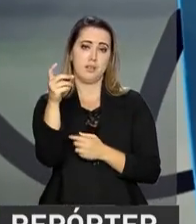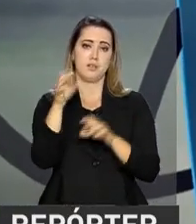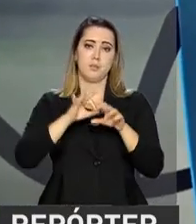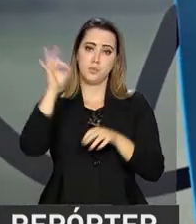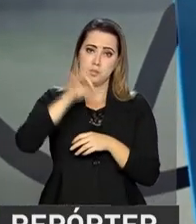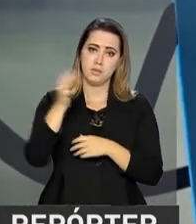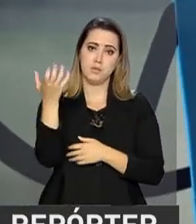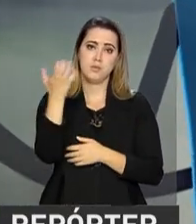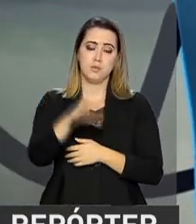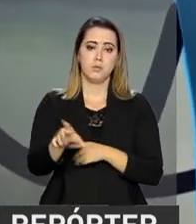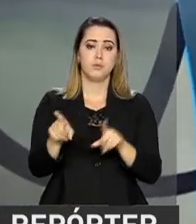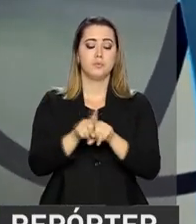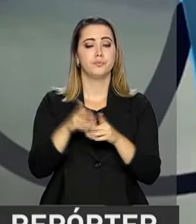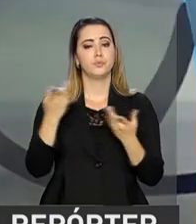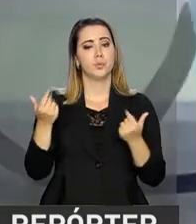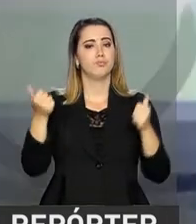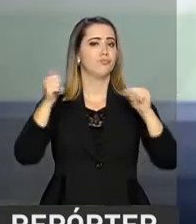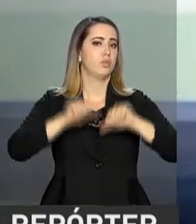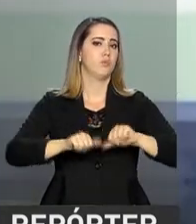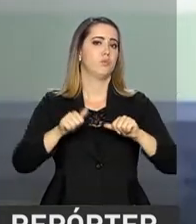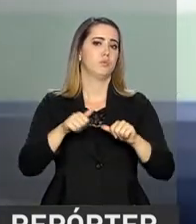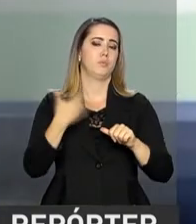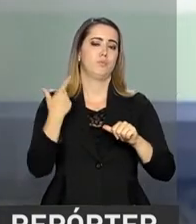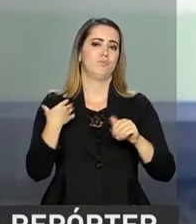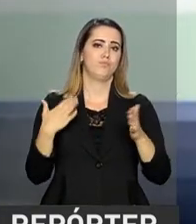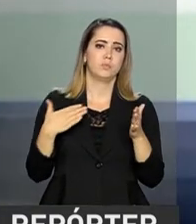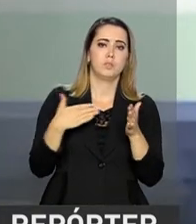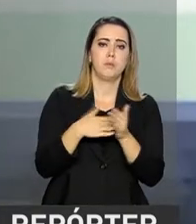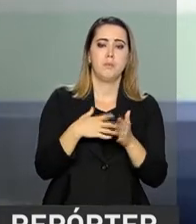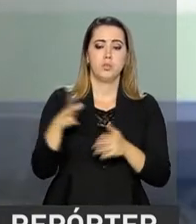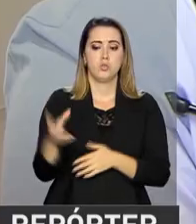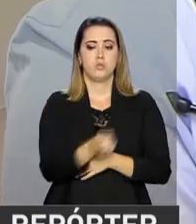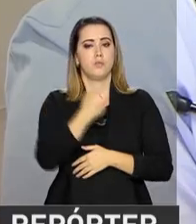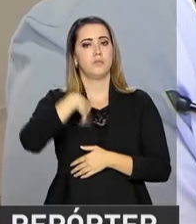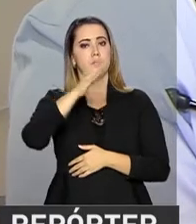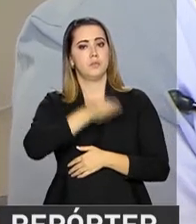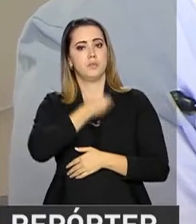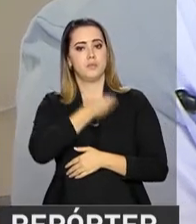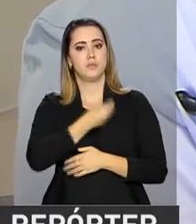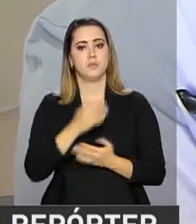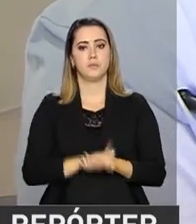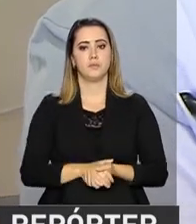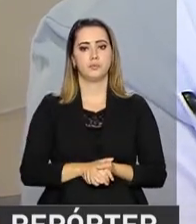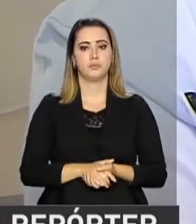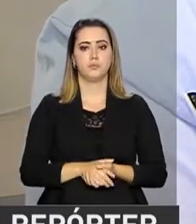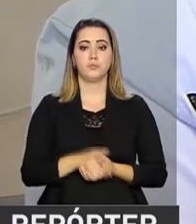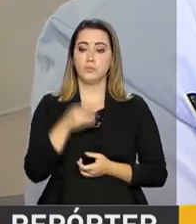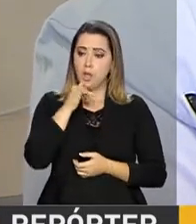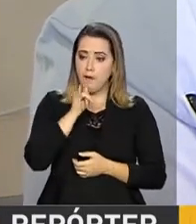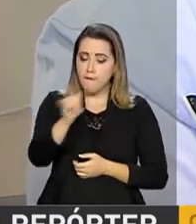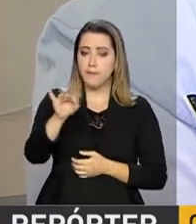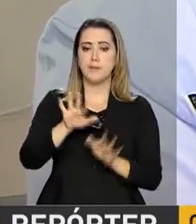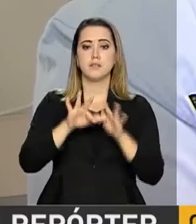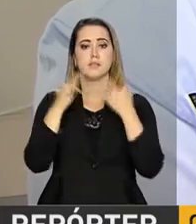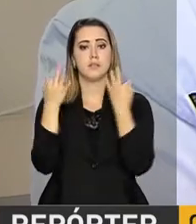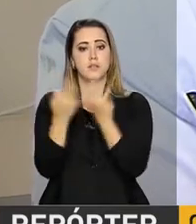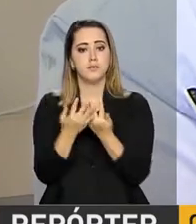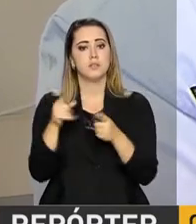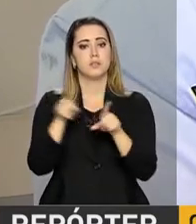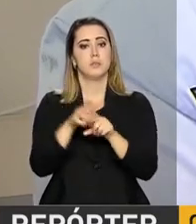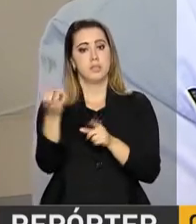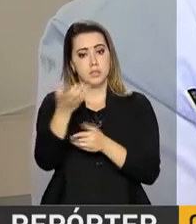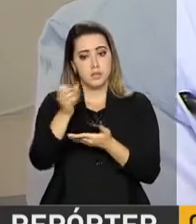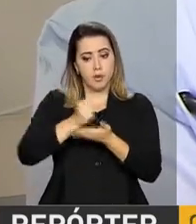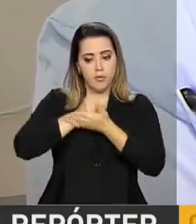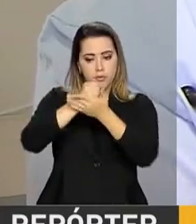acaba inviabilizando que mais vidas sejam salvas por meio dos transplantes. Seja um doador de órgãos, fale com a sua família. A vontade é sua, mas a